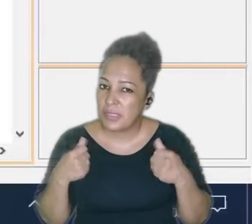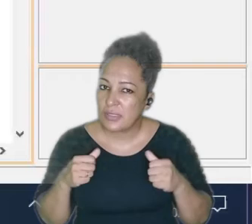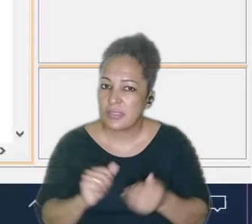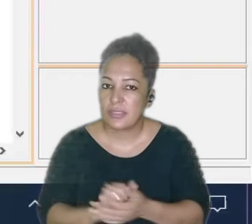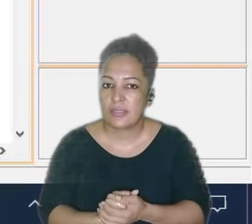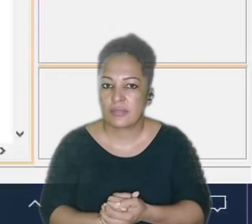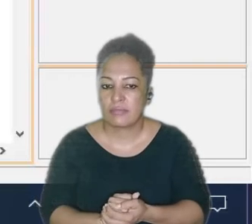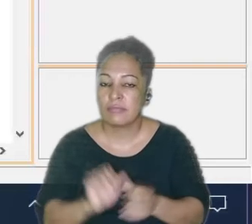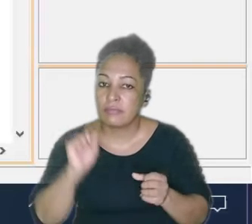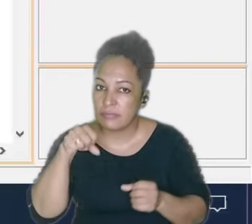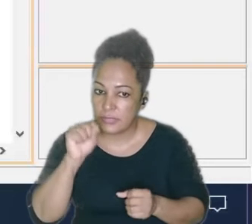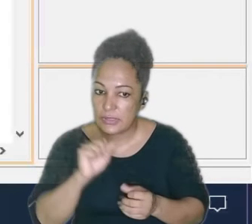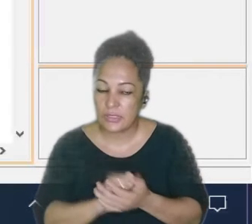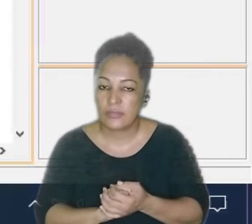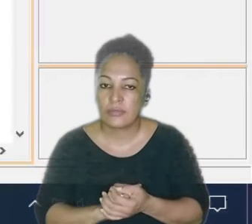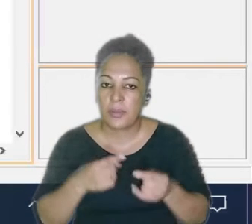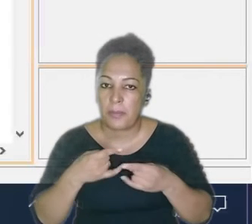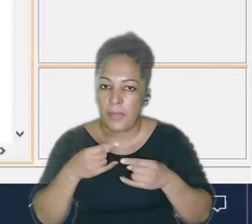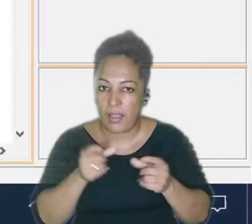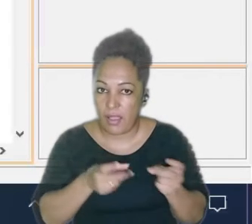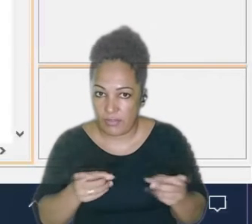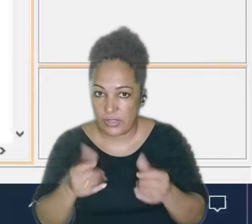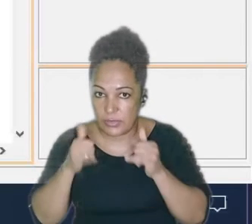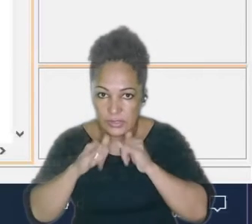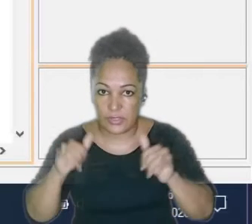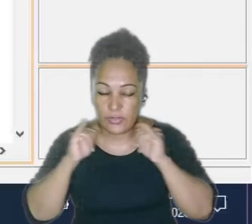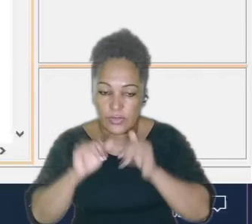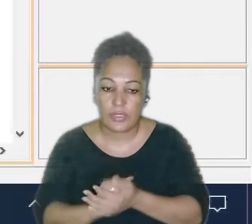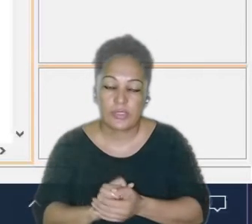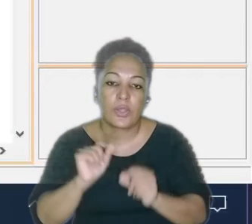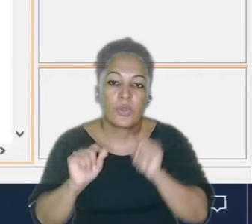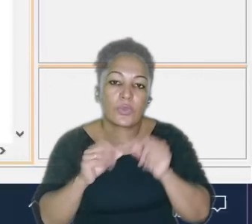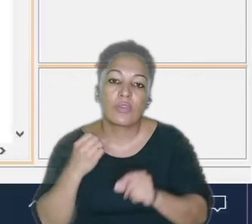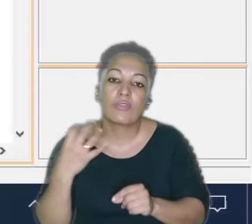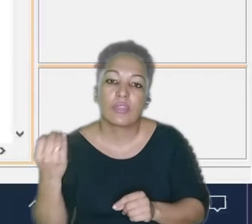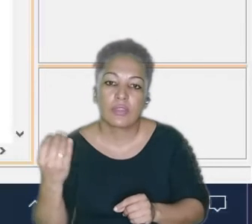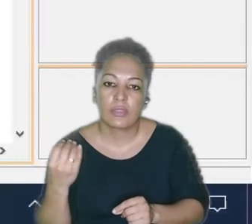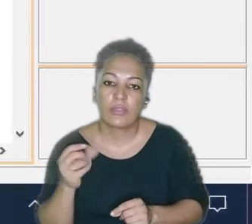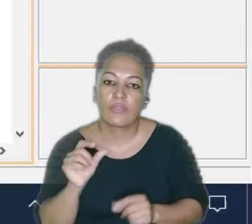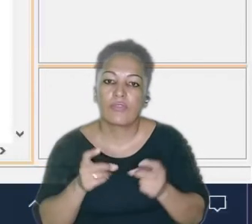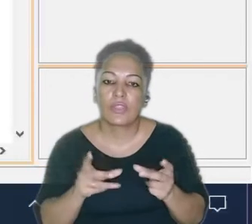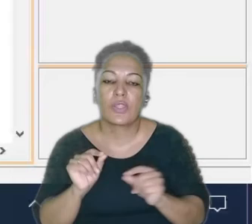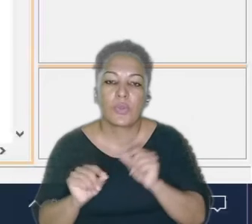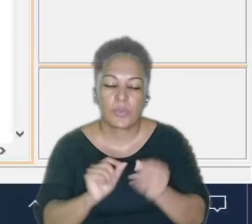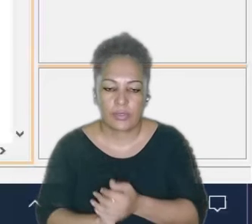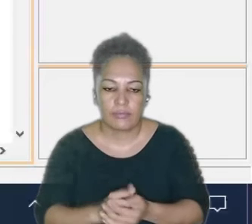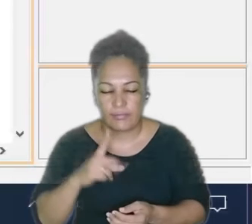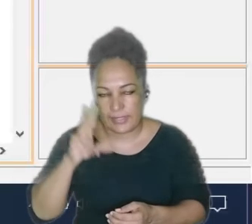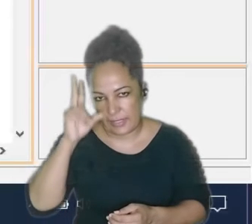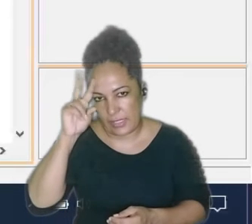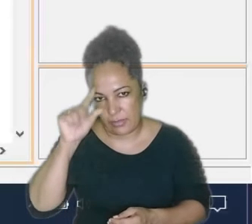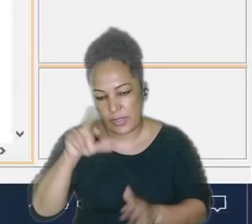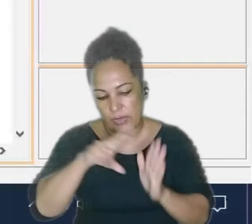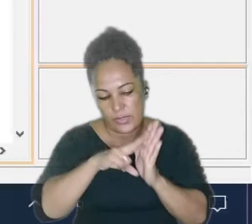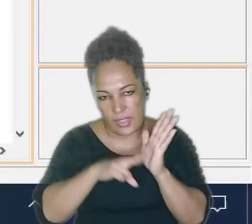precisa de passagem? Sim. Não é verdade? A venda precisa da informação da passagem dela, que está sendo vendida. Lembra, quando eu